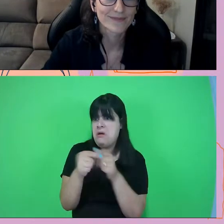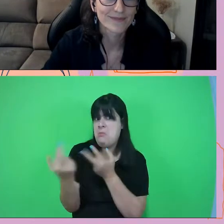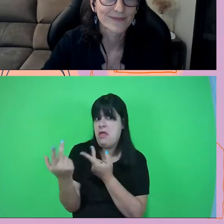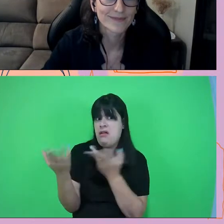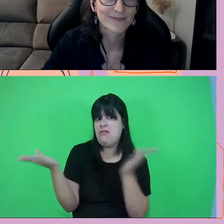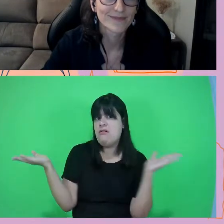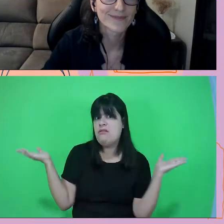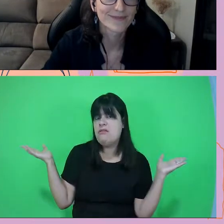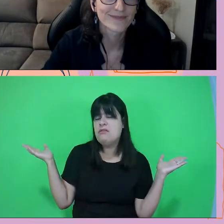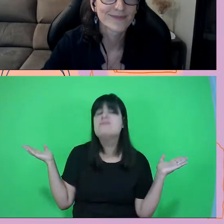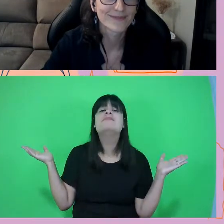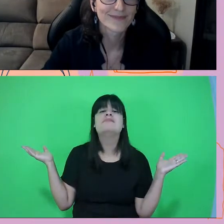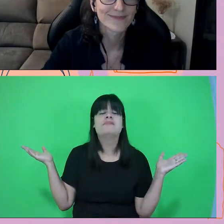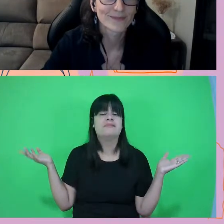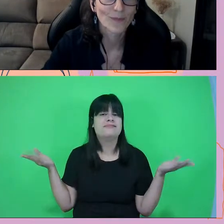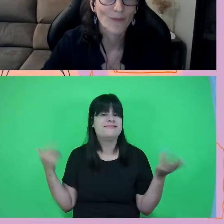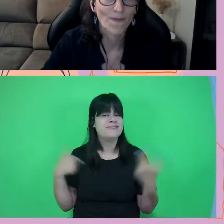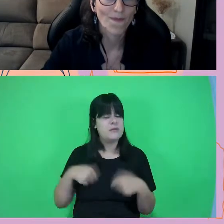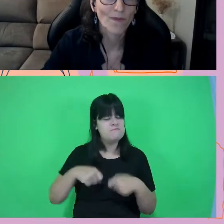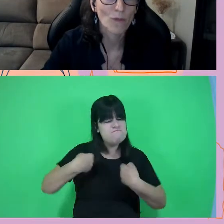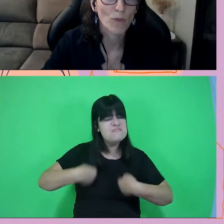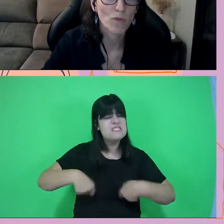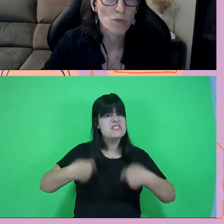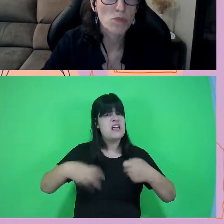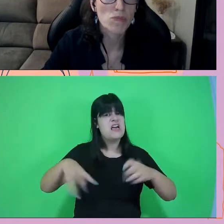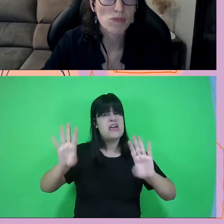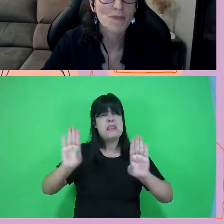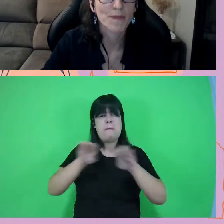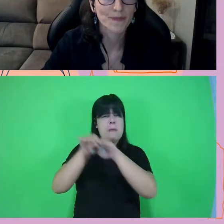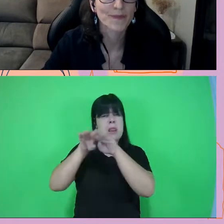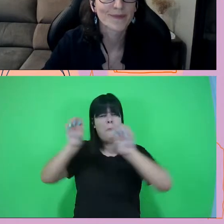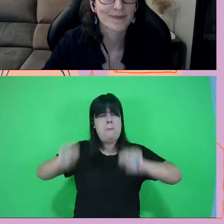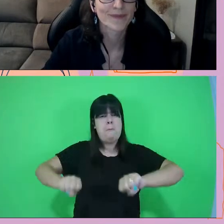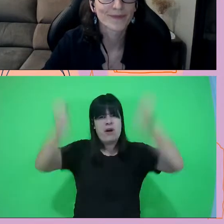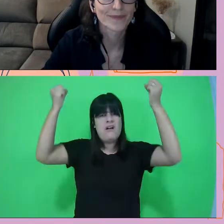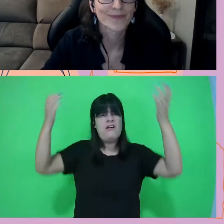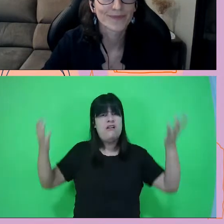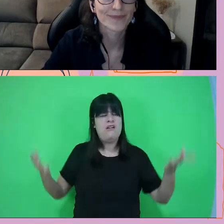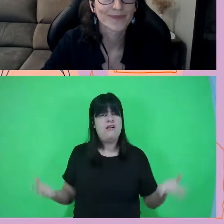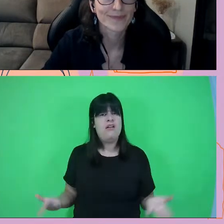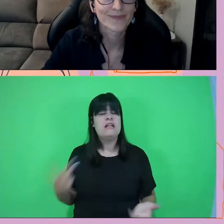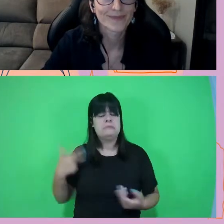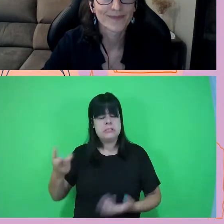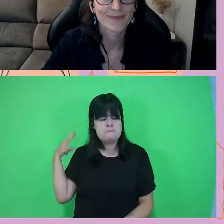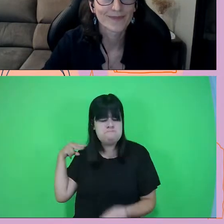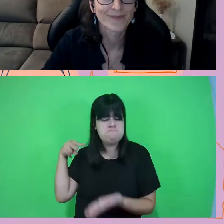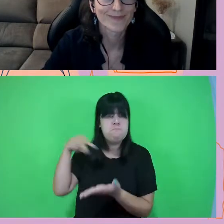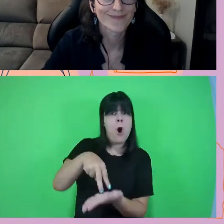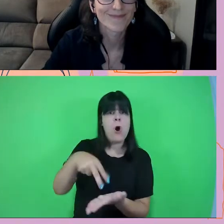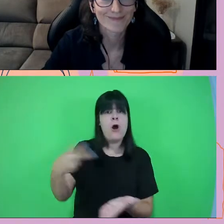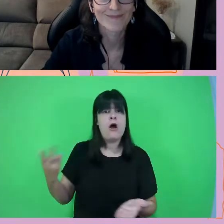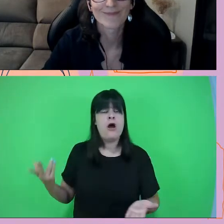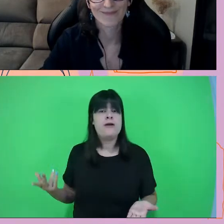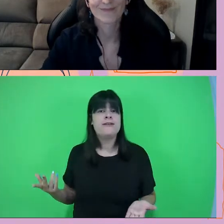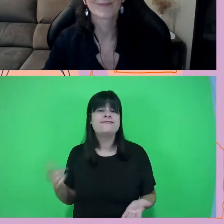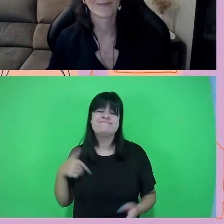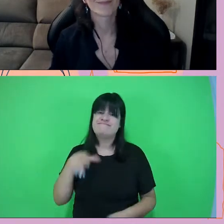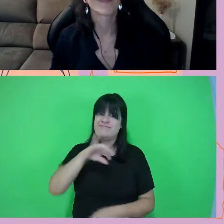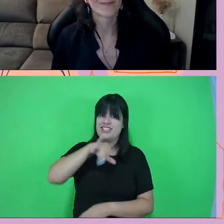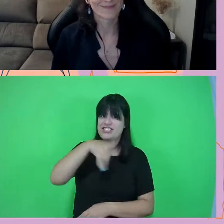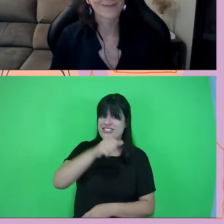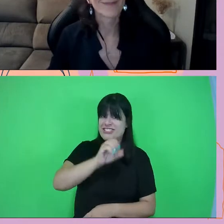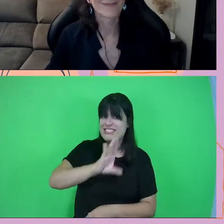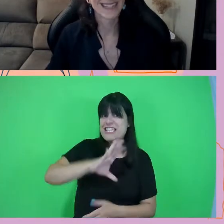né? Então, eu acho que a gente tem que quebrar esses padrões aí, sociais, né? A gente tem que se impor, a Jaci aí é uma puta